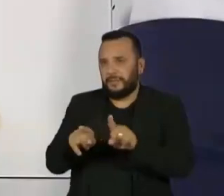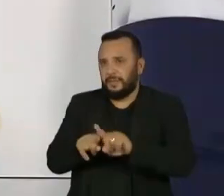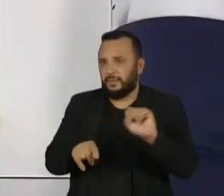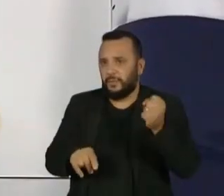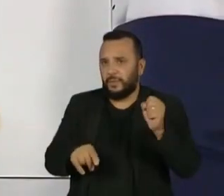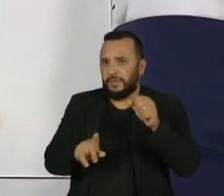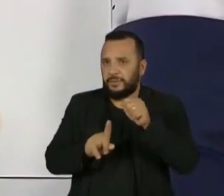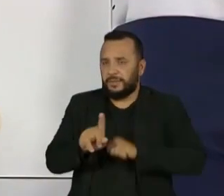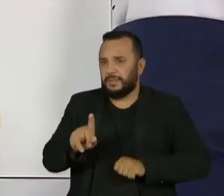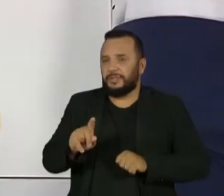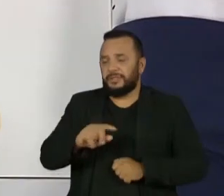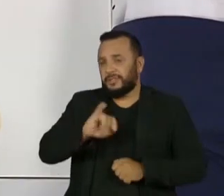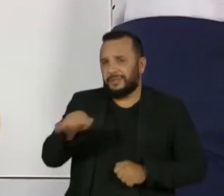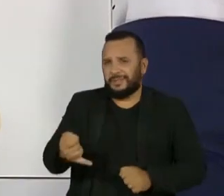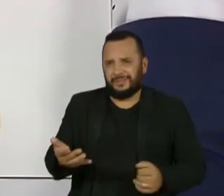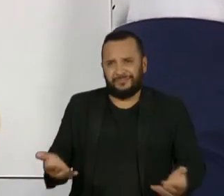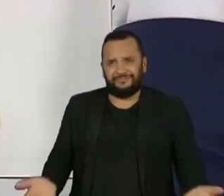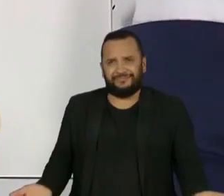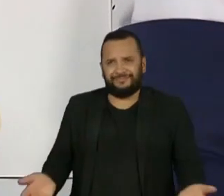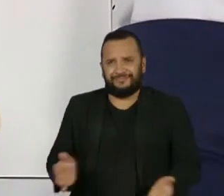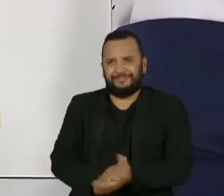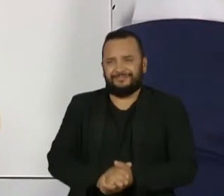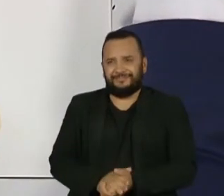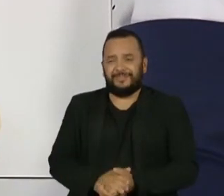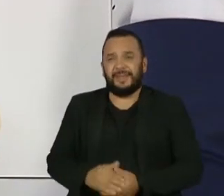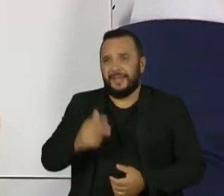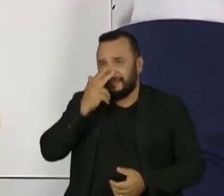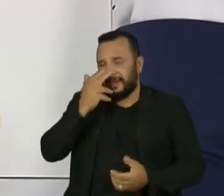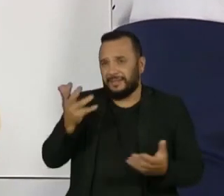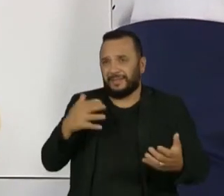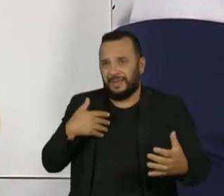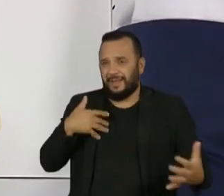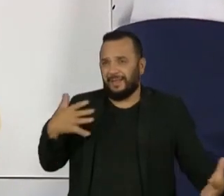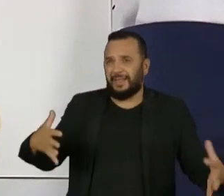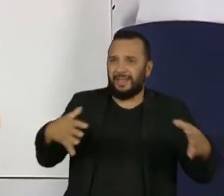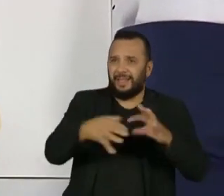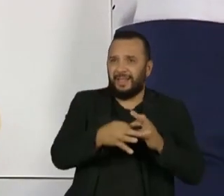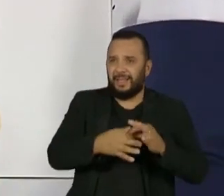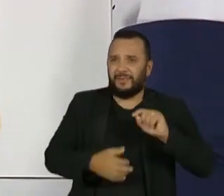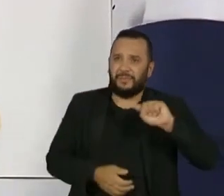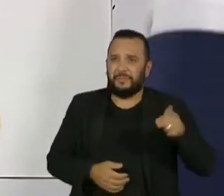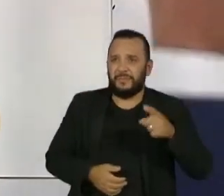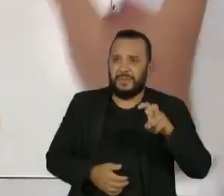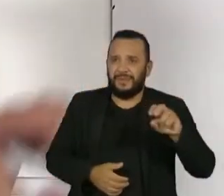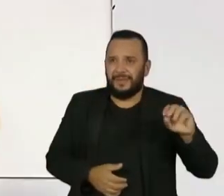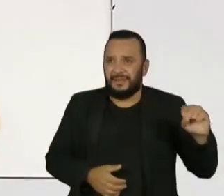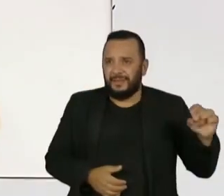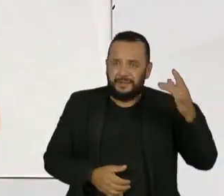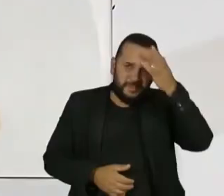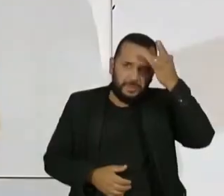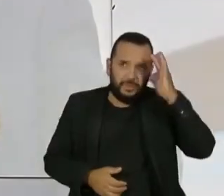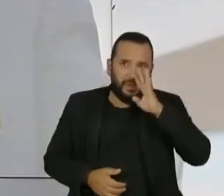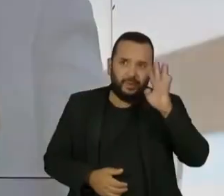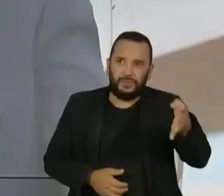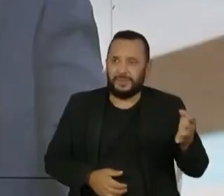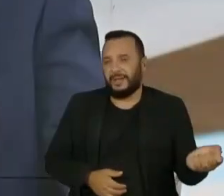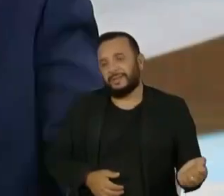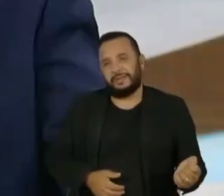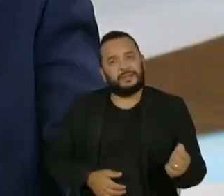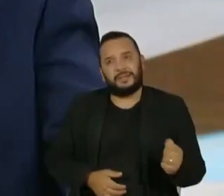parece que há uma vontade de estabelecer um nexo com aqueles 1.500 pessoas que estão sendo acusadas, que não tem